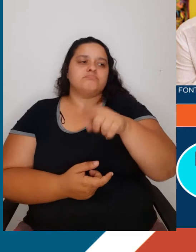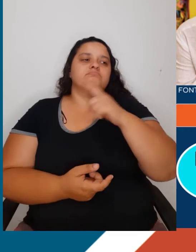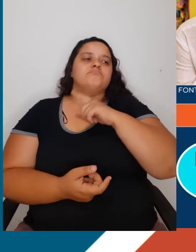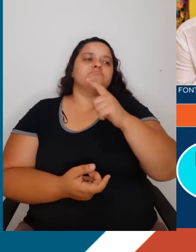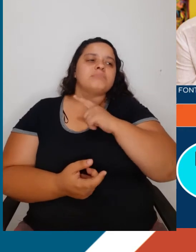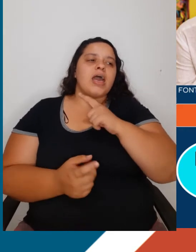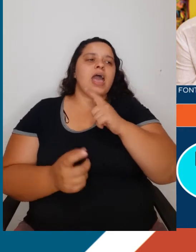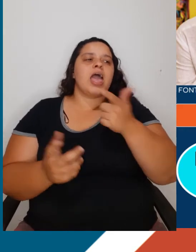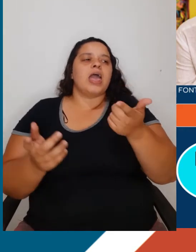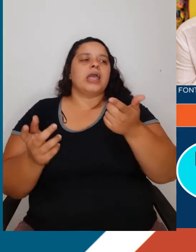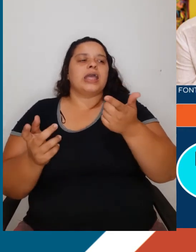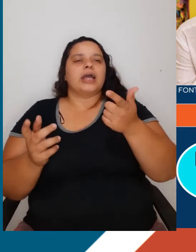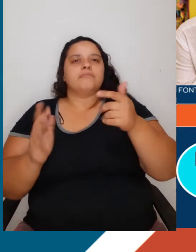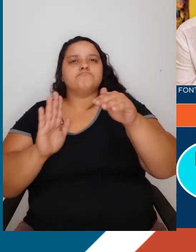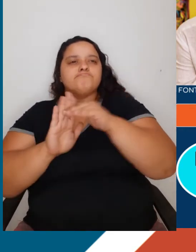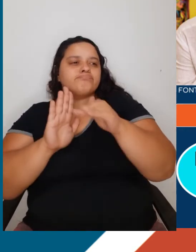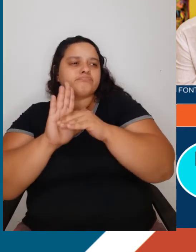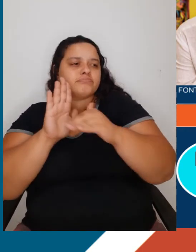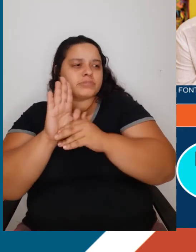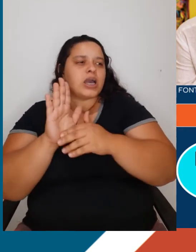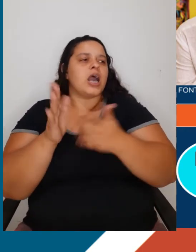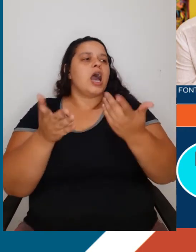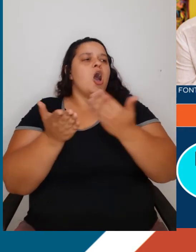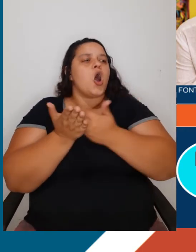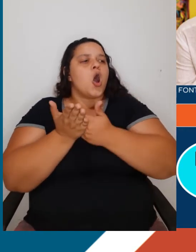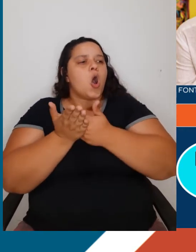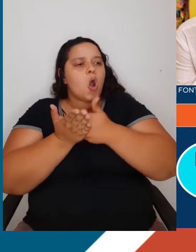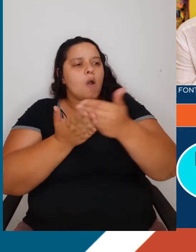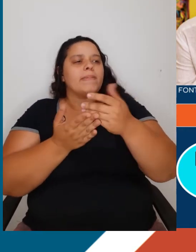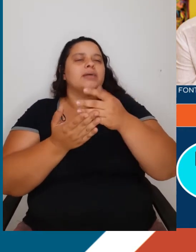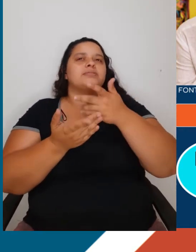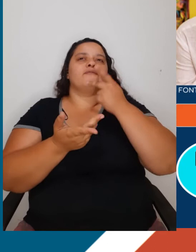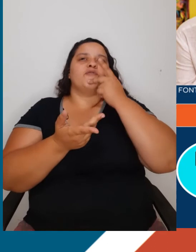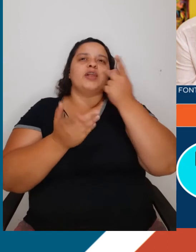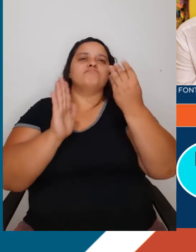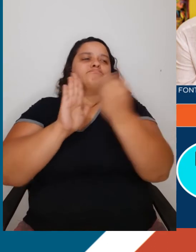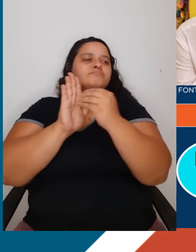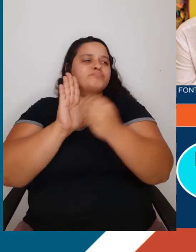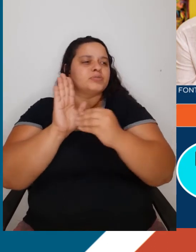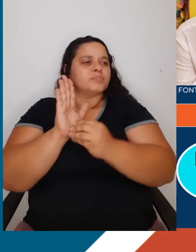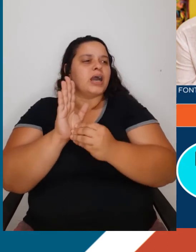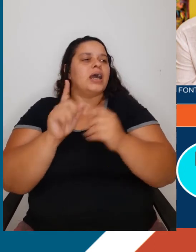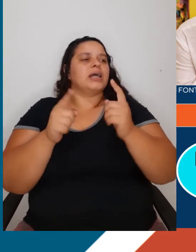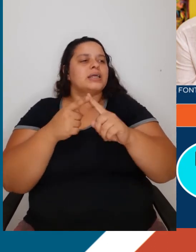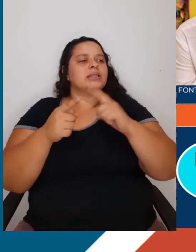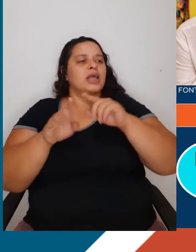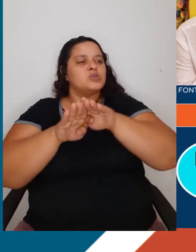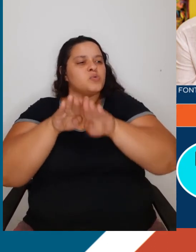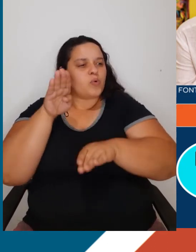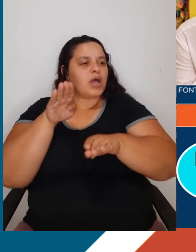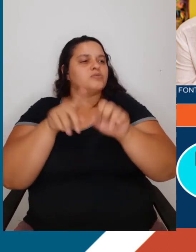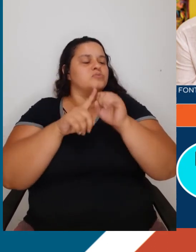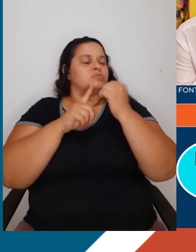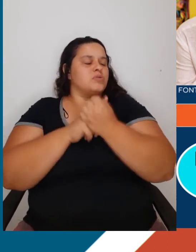artistas expressam suas angústias, colocando em pauta assuntos ligados principalmente à desigualdade social e política. Alguns nomes